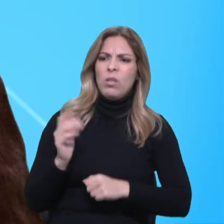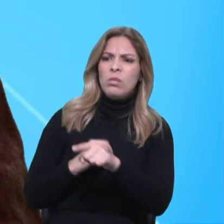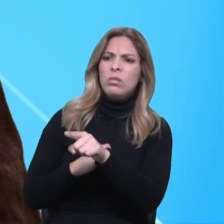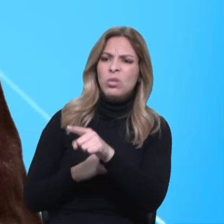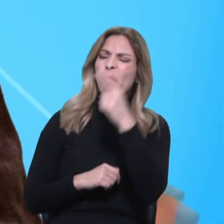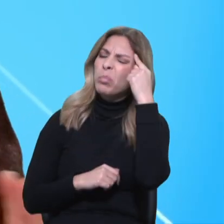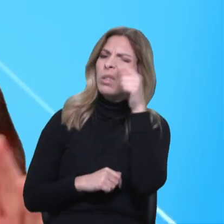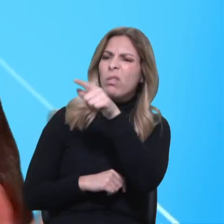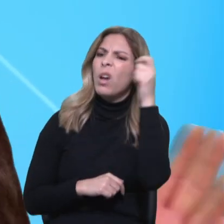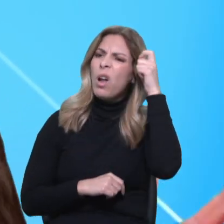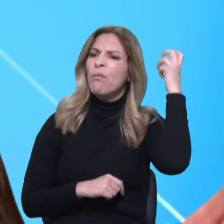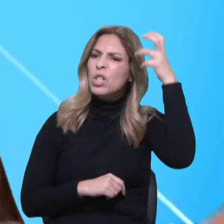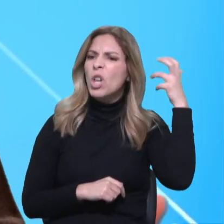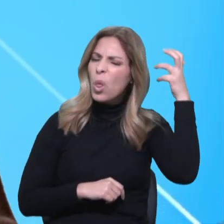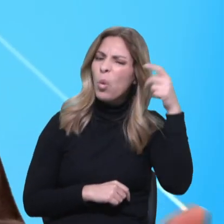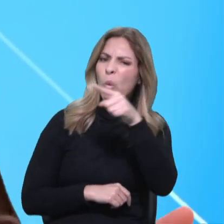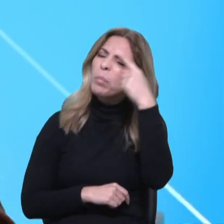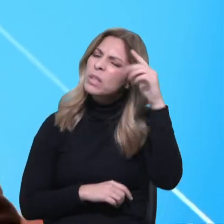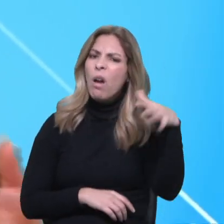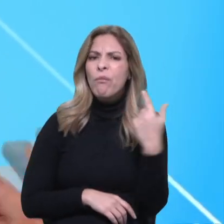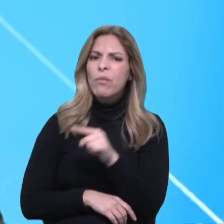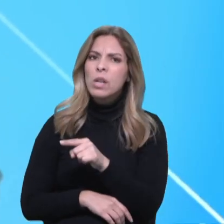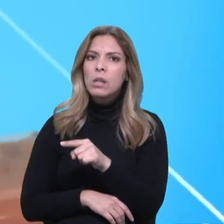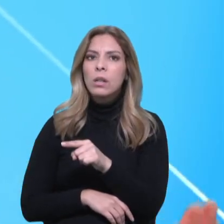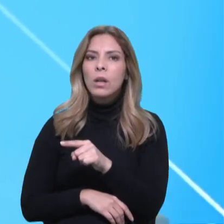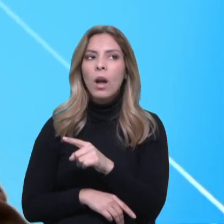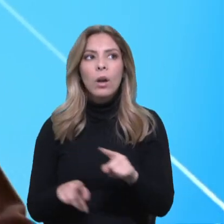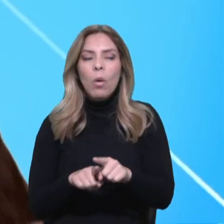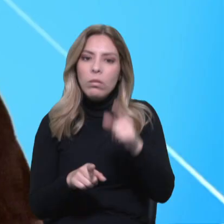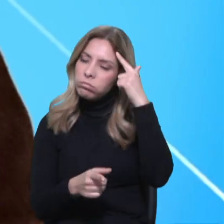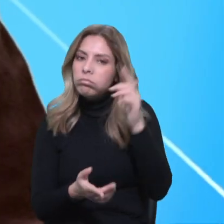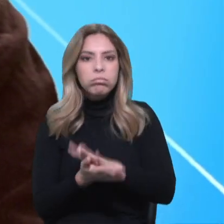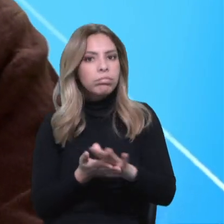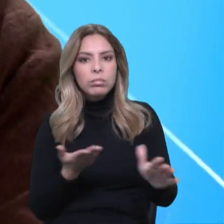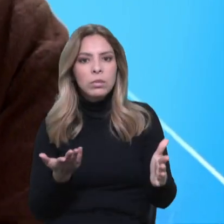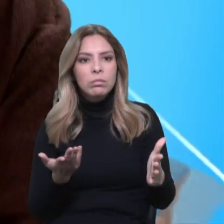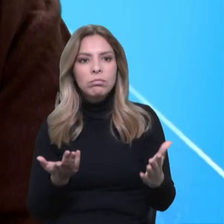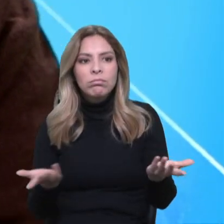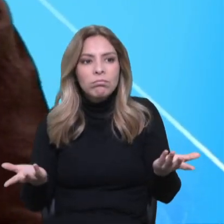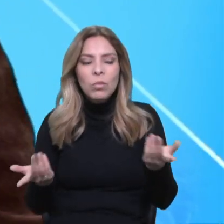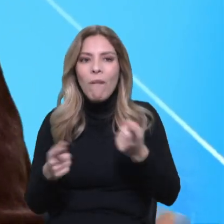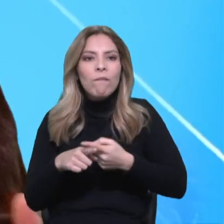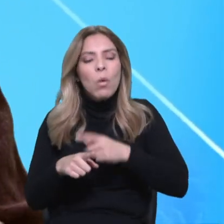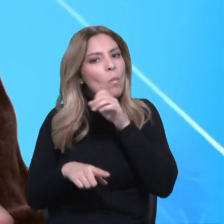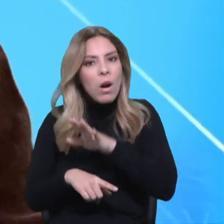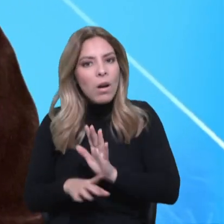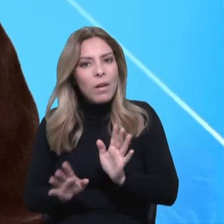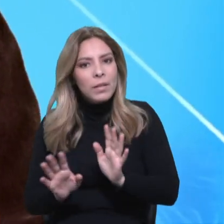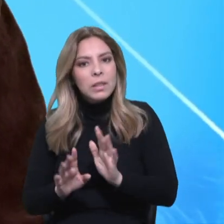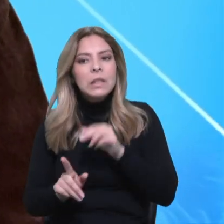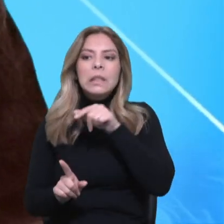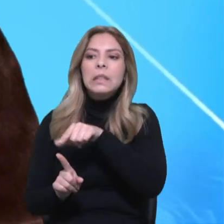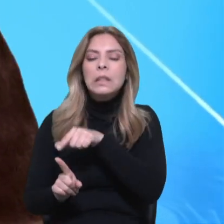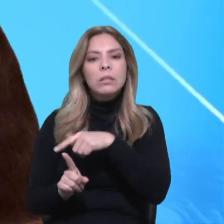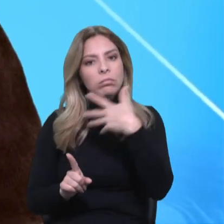era evangélico. Ou seja, havia este desconhecimento que não interessava tanto essa questão, porque